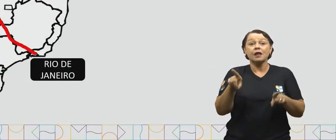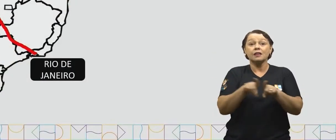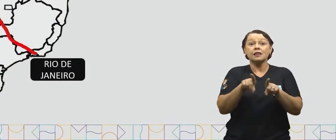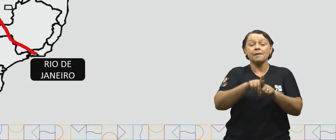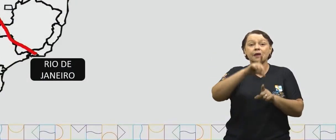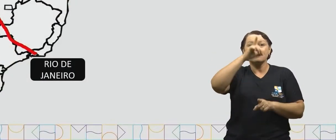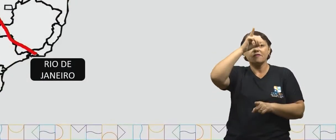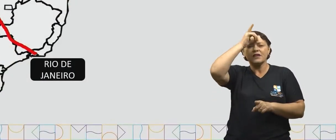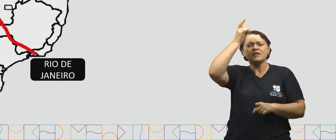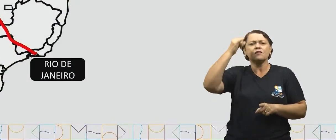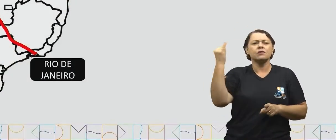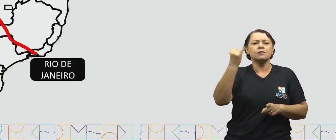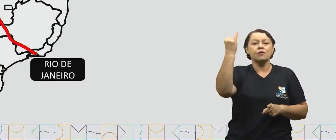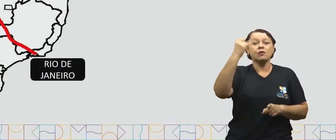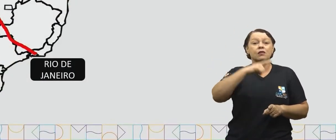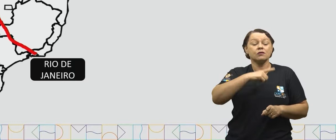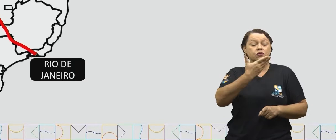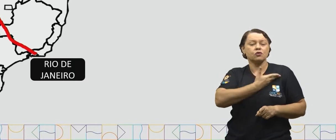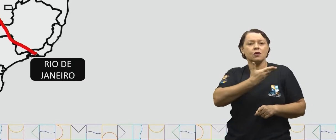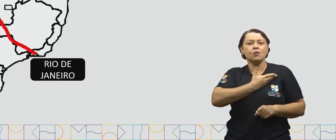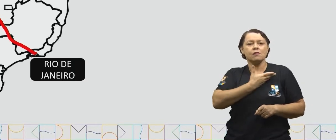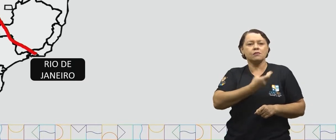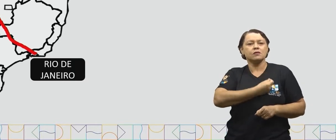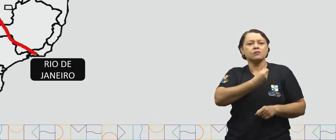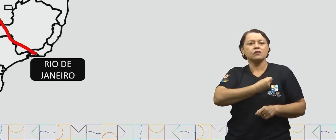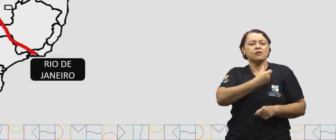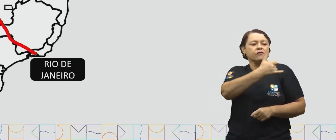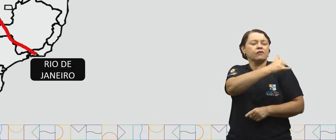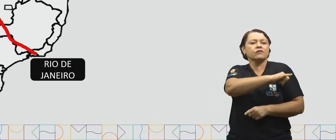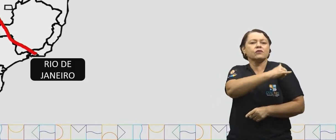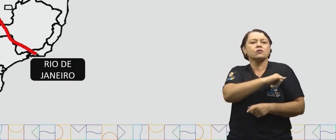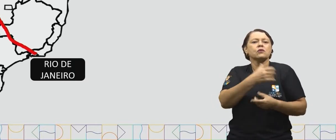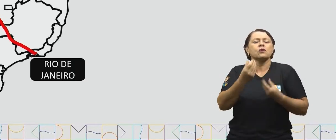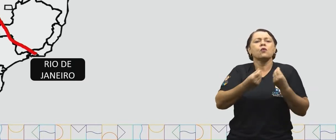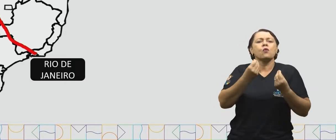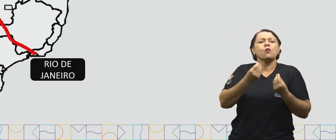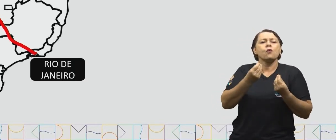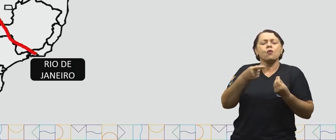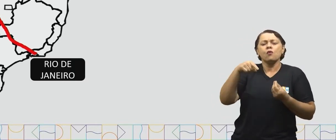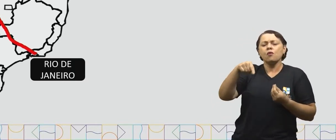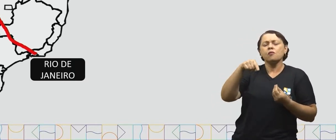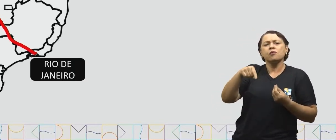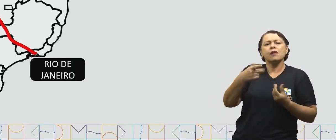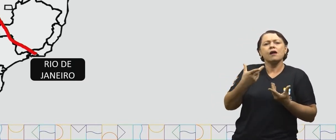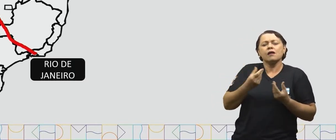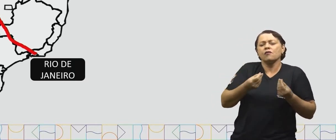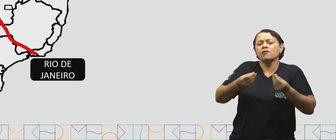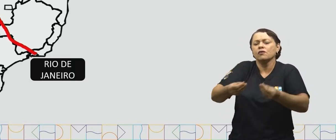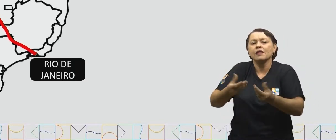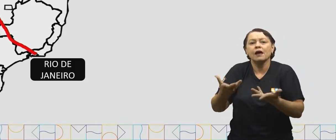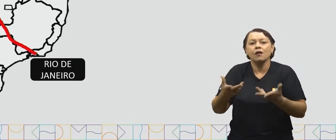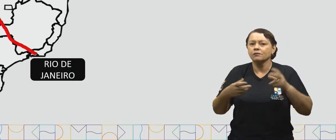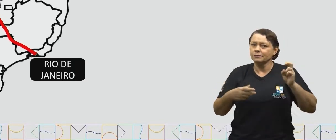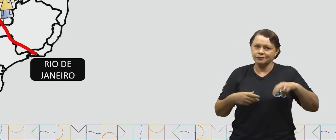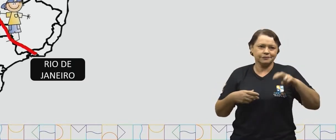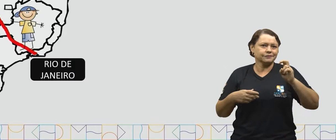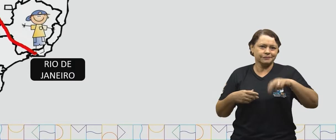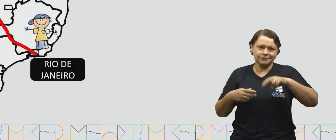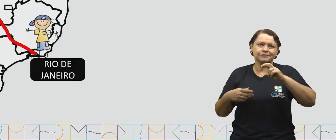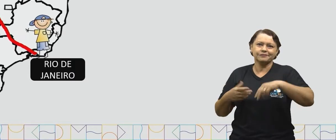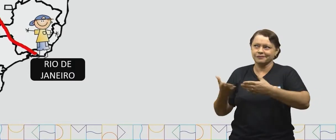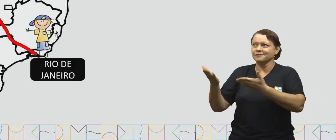Rio de Janeiro. Se antigamente eu precisasse escrever uma carta, como acha que eu poderia entregar? Caminhando, não